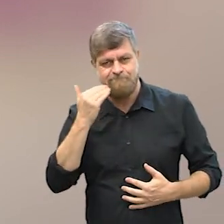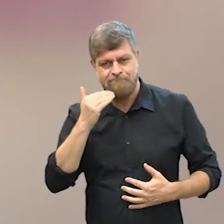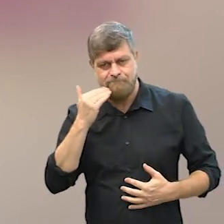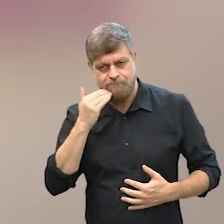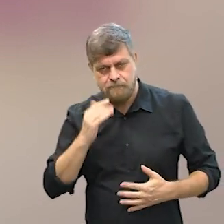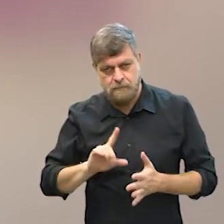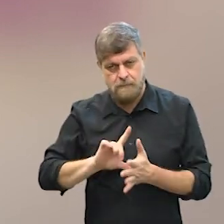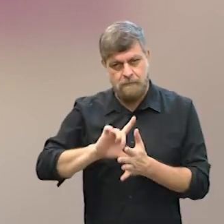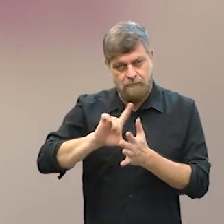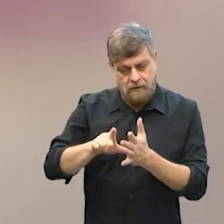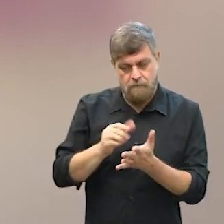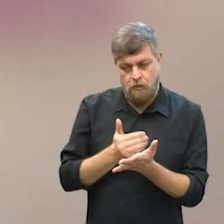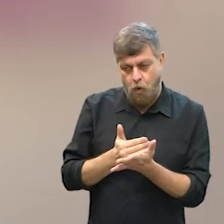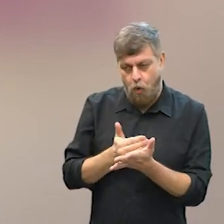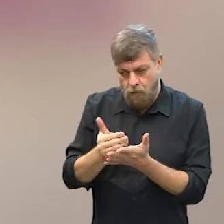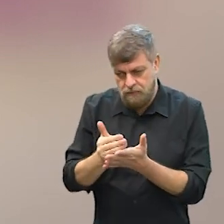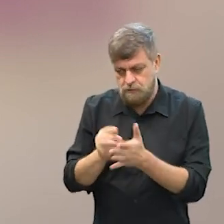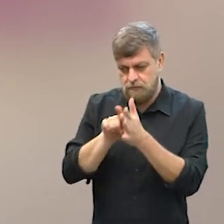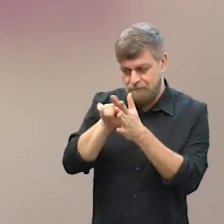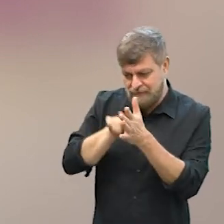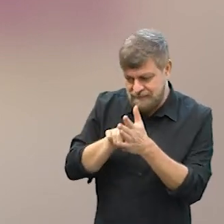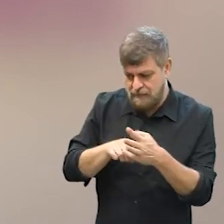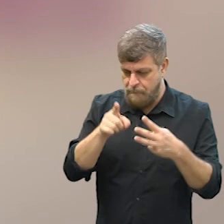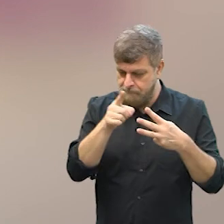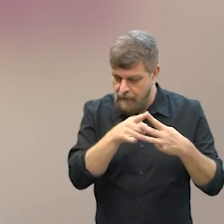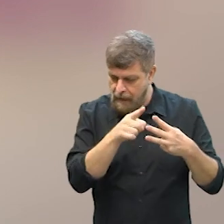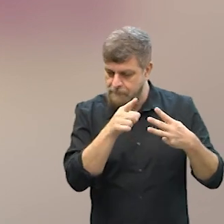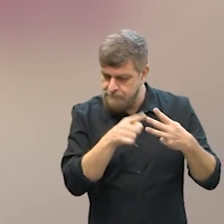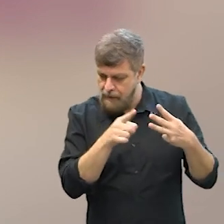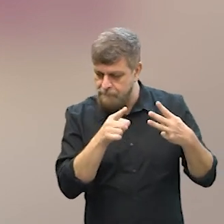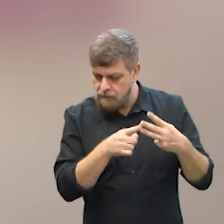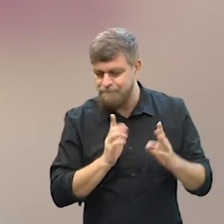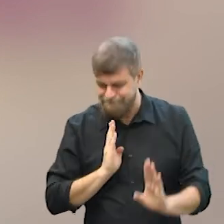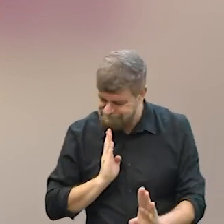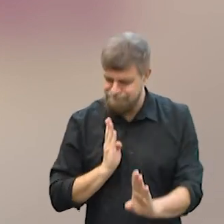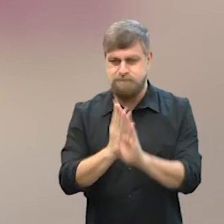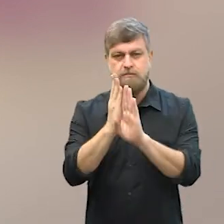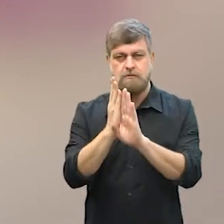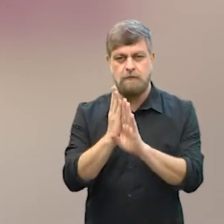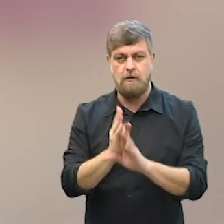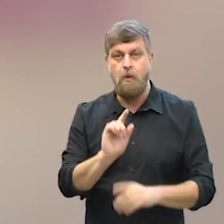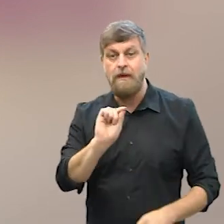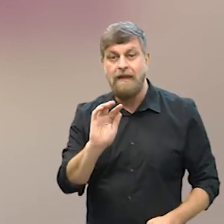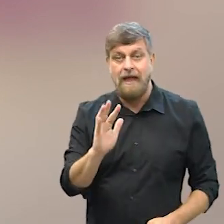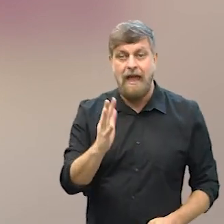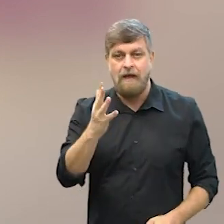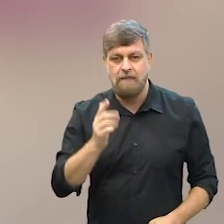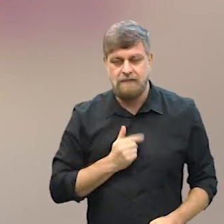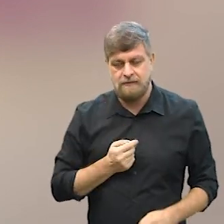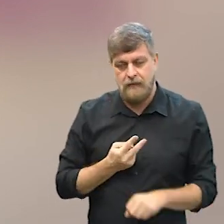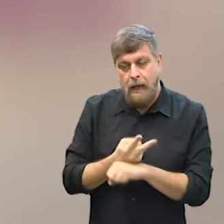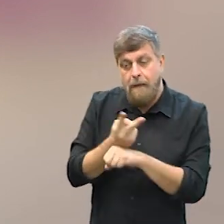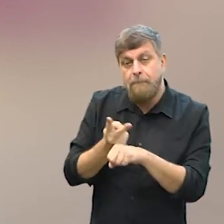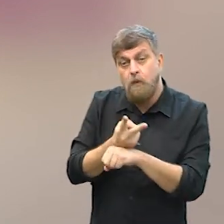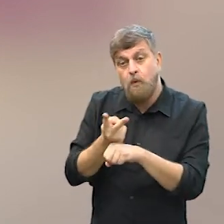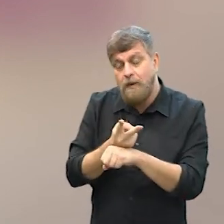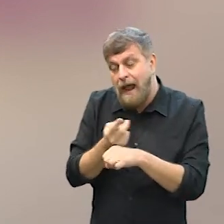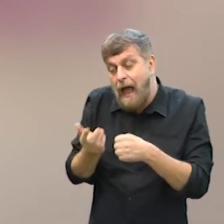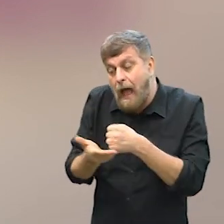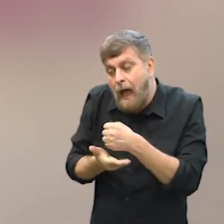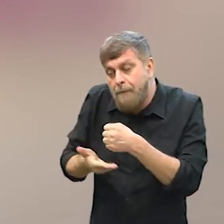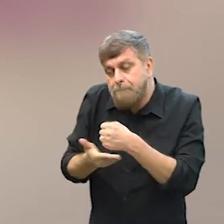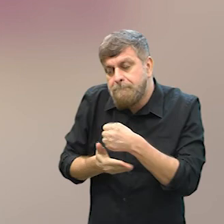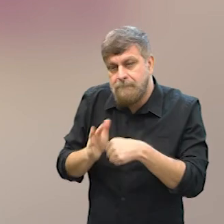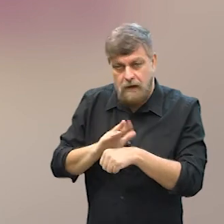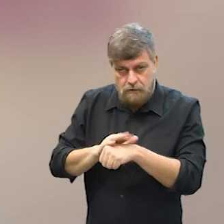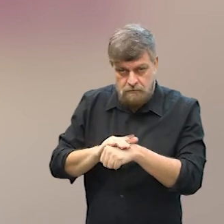Após essa etapa inicial, quer dizer, no qual nós identificamos a hipertensão pulmonar, aí nós vamos buscar as causas de hipertensão pulmonar.